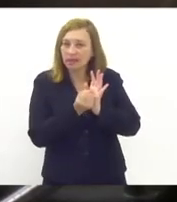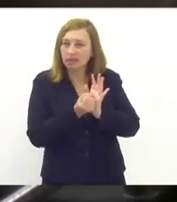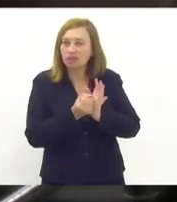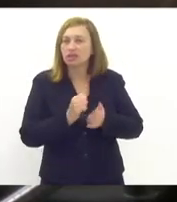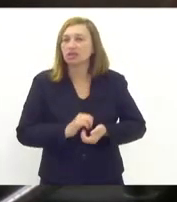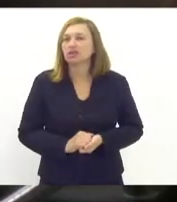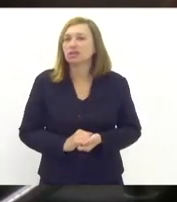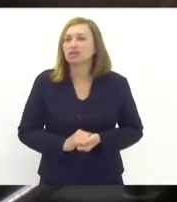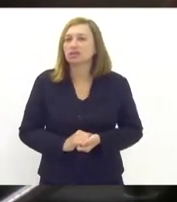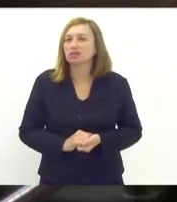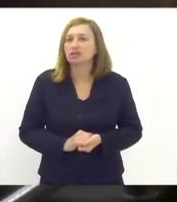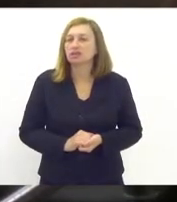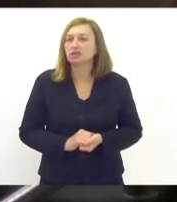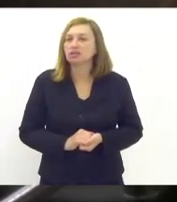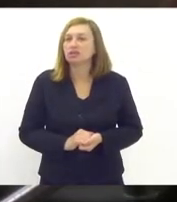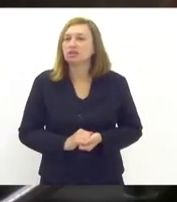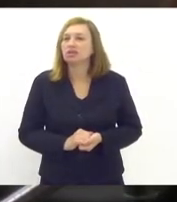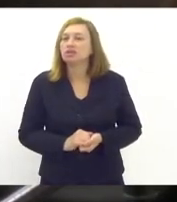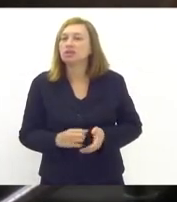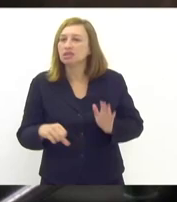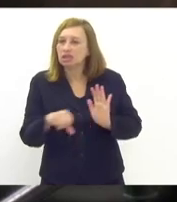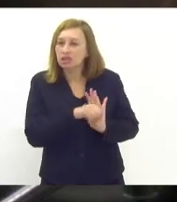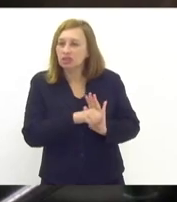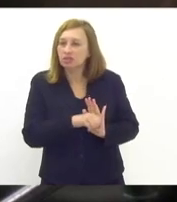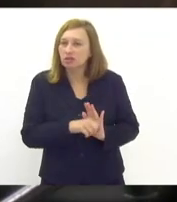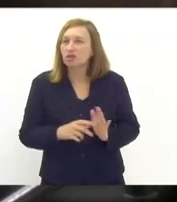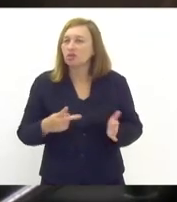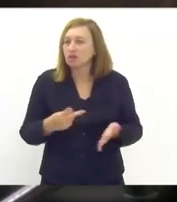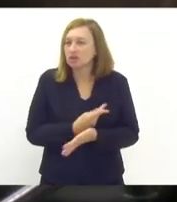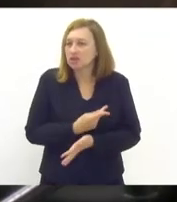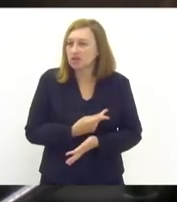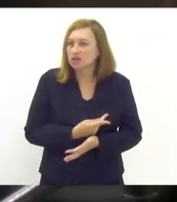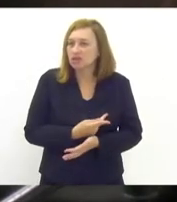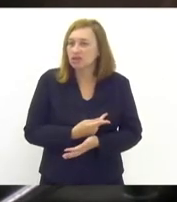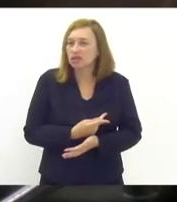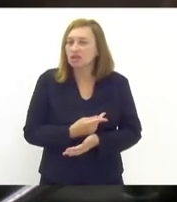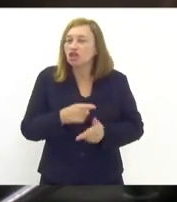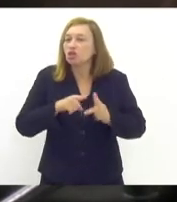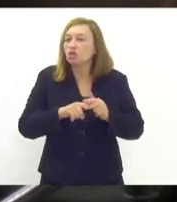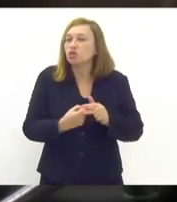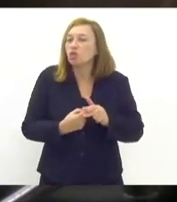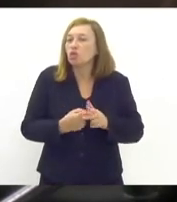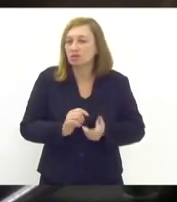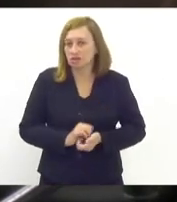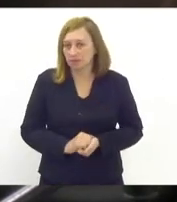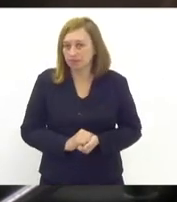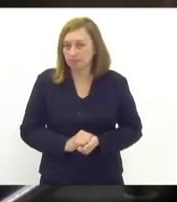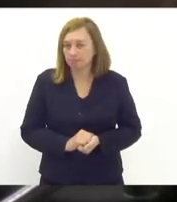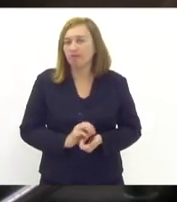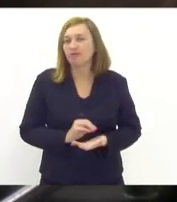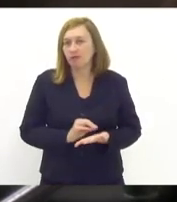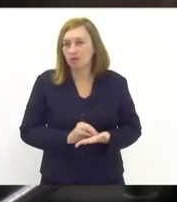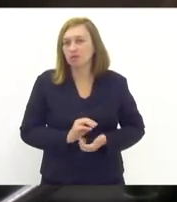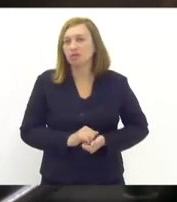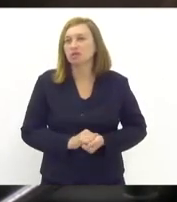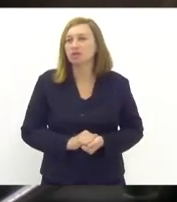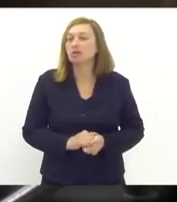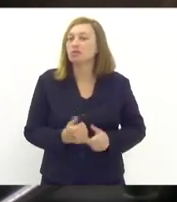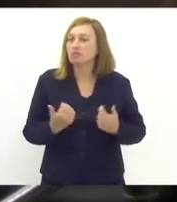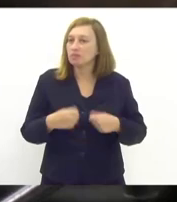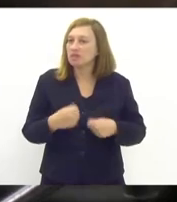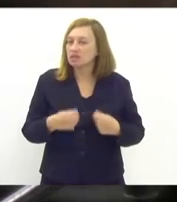dessa ilegalidade que é cometida é a falta de reparação, né? Nós temos que